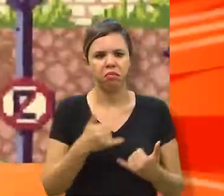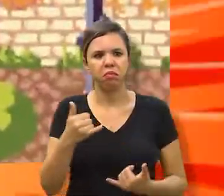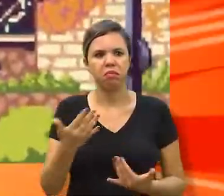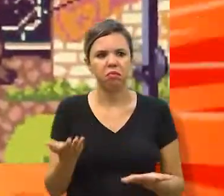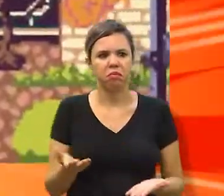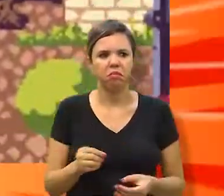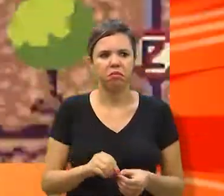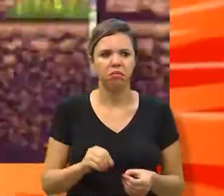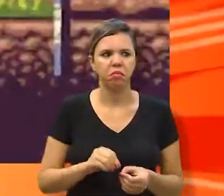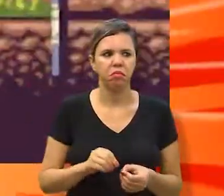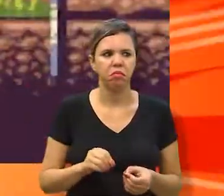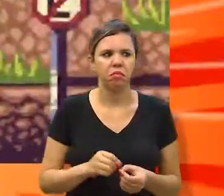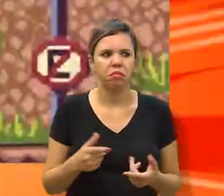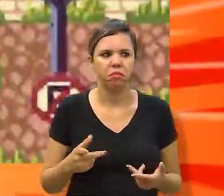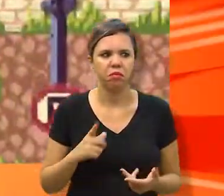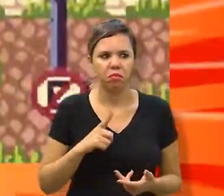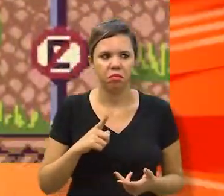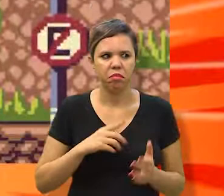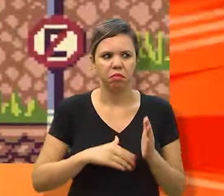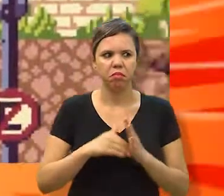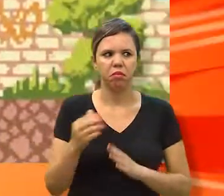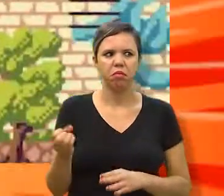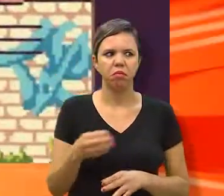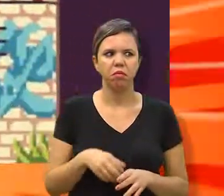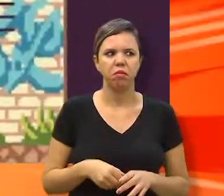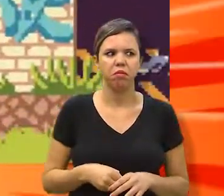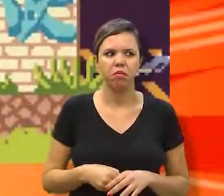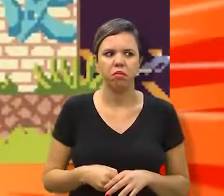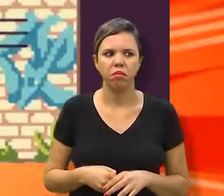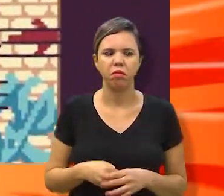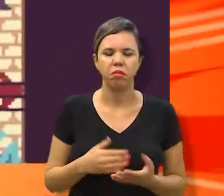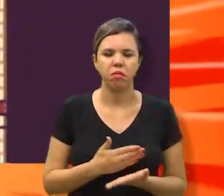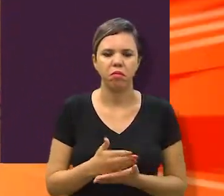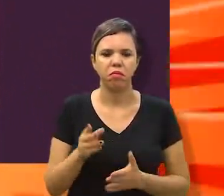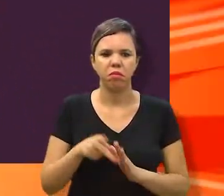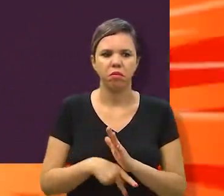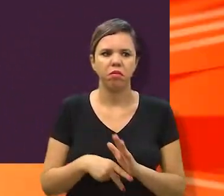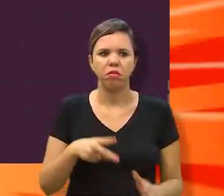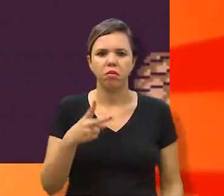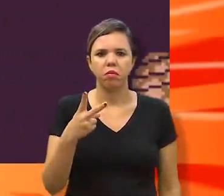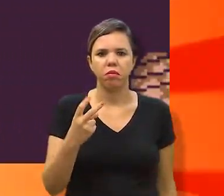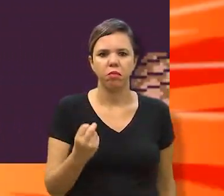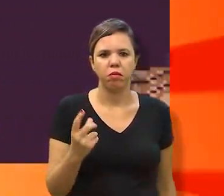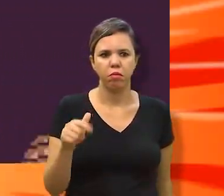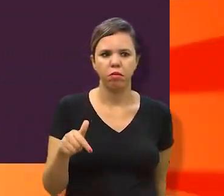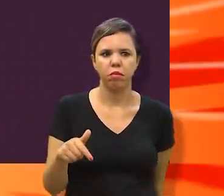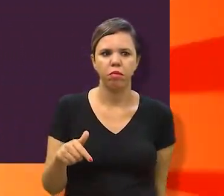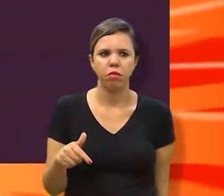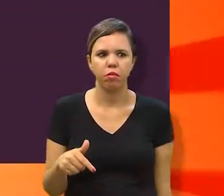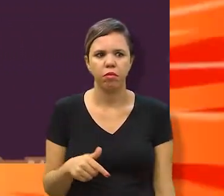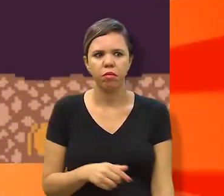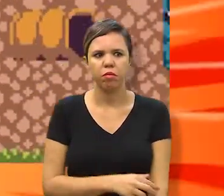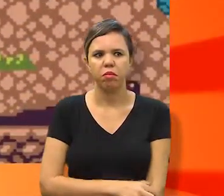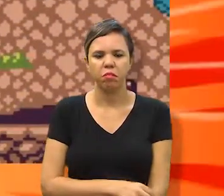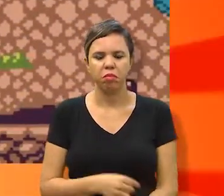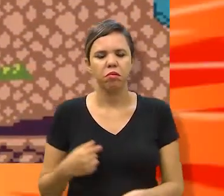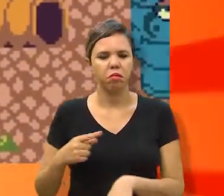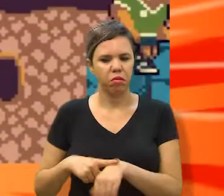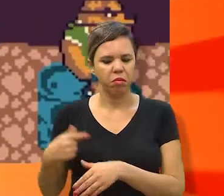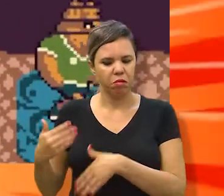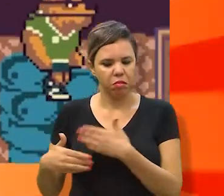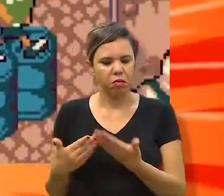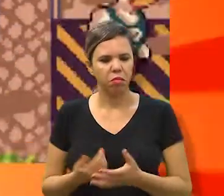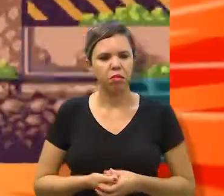ela e falei, bom, vou fazer alguma coisa que tenha a ver com tinta fresca, né? Eu acho que eu comecei esse projeto em 2017, faz um bom tempo